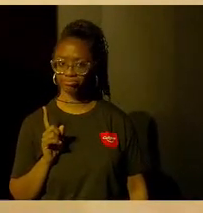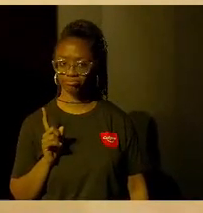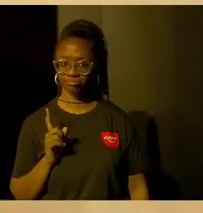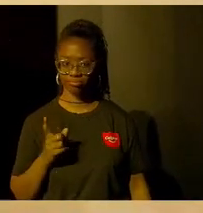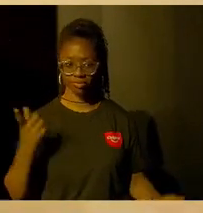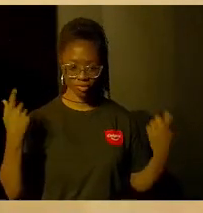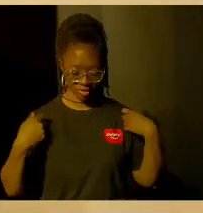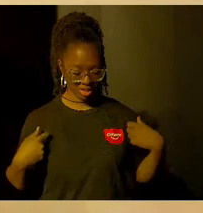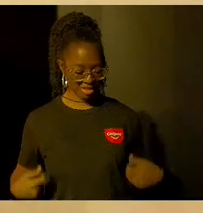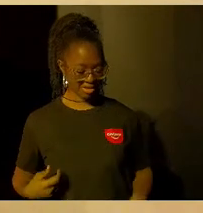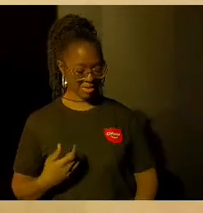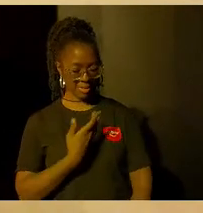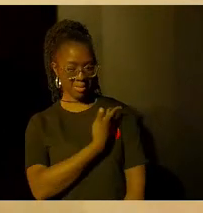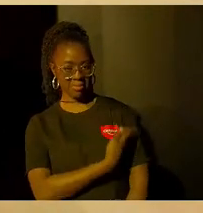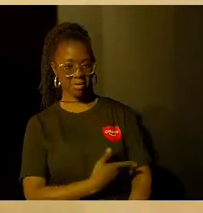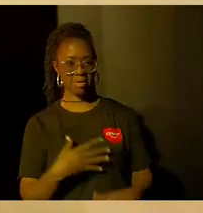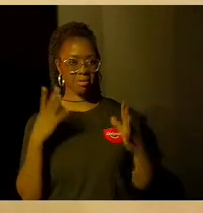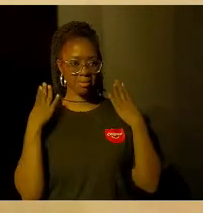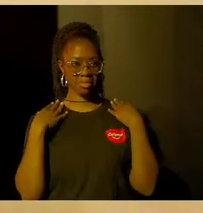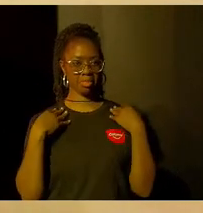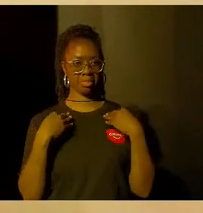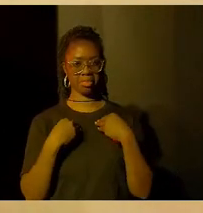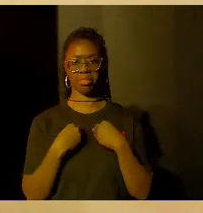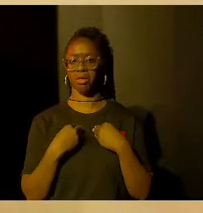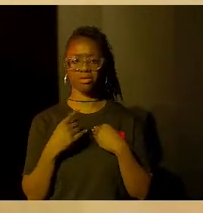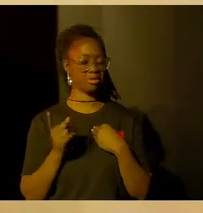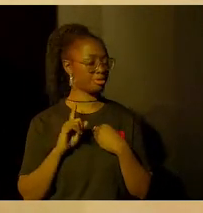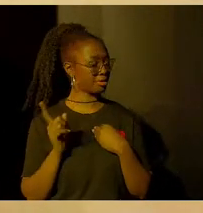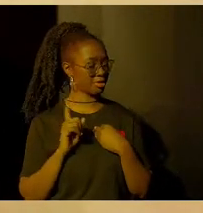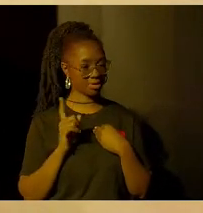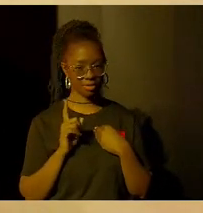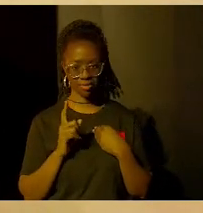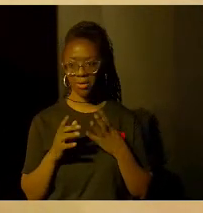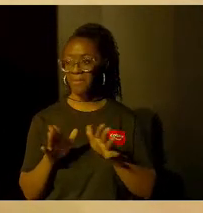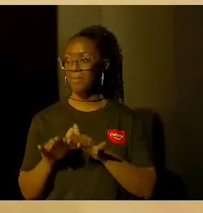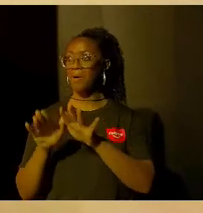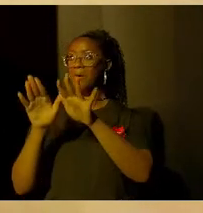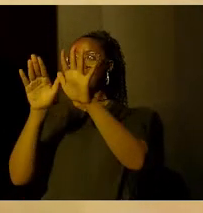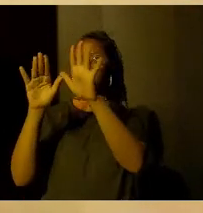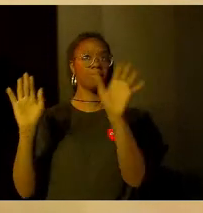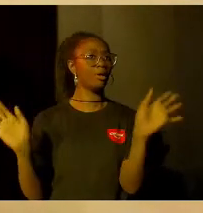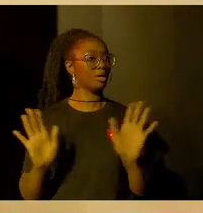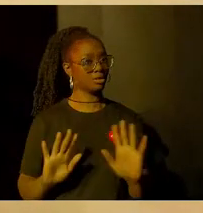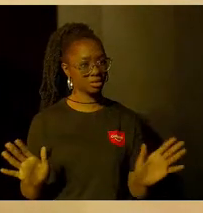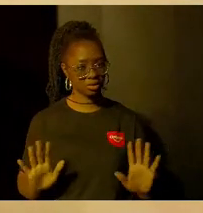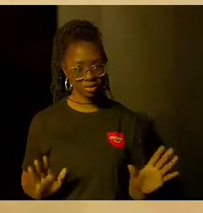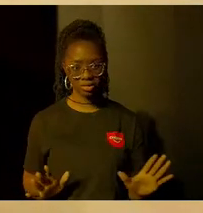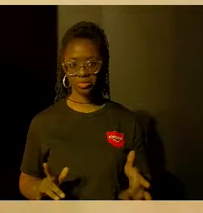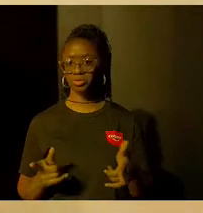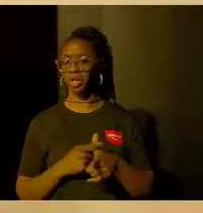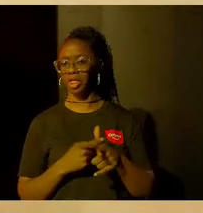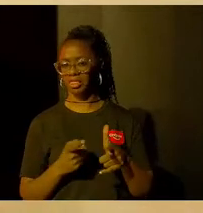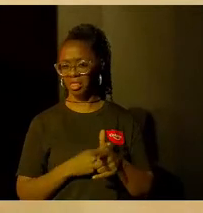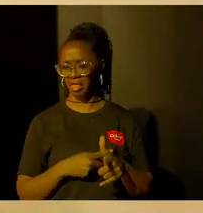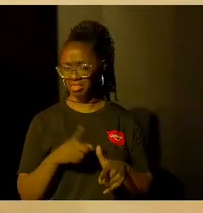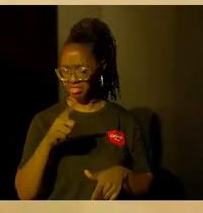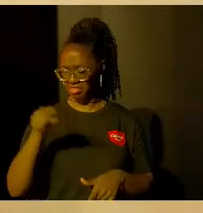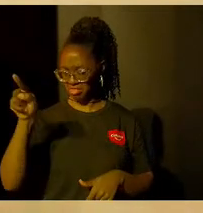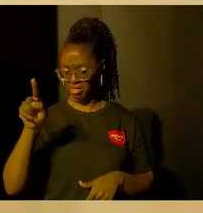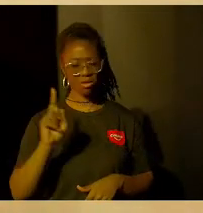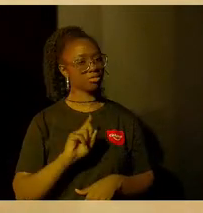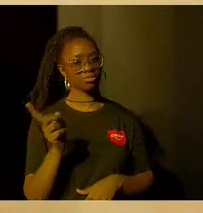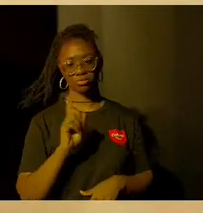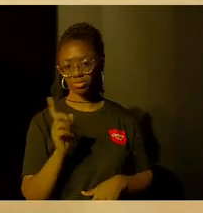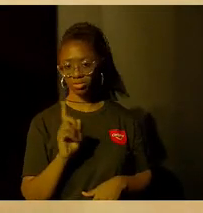visto camiseta branca com colarinho ver não senhor não solta pomba nenhuma não senhor não uso tênis Nike não senhor não vou